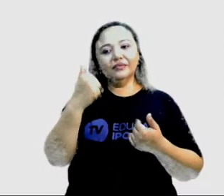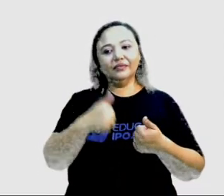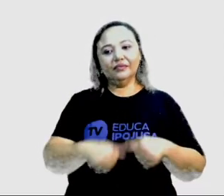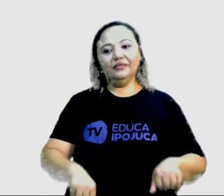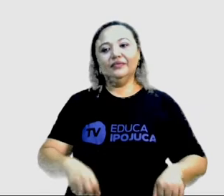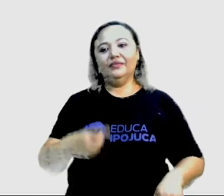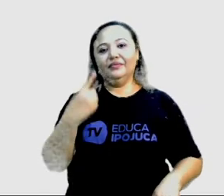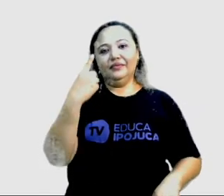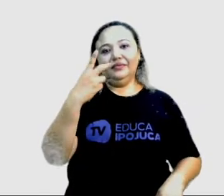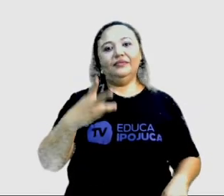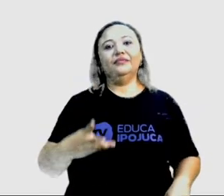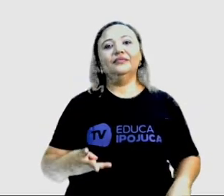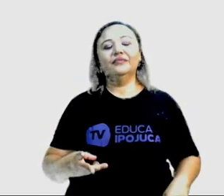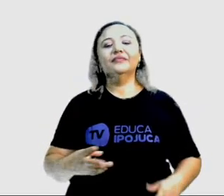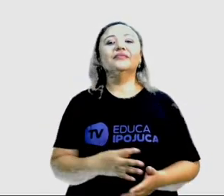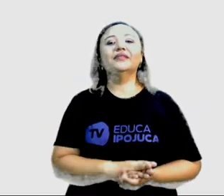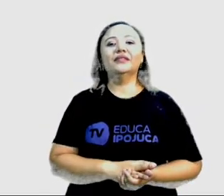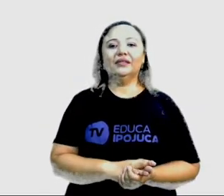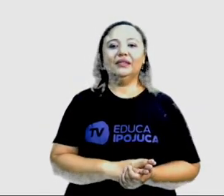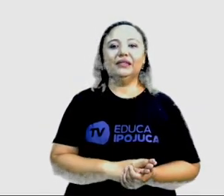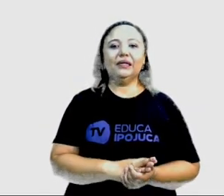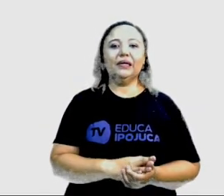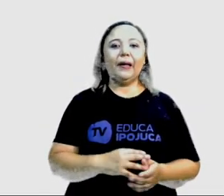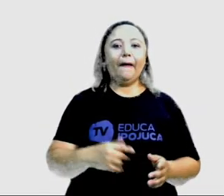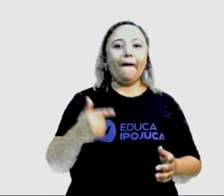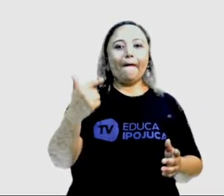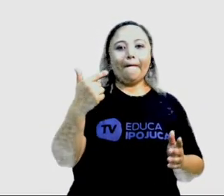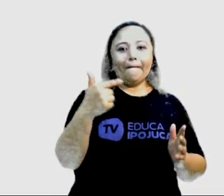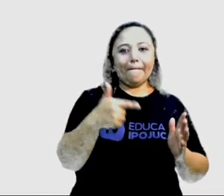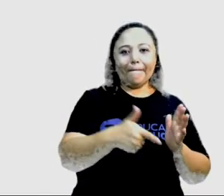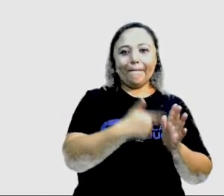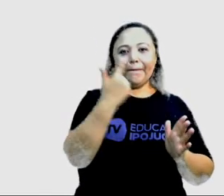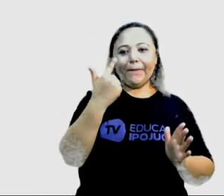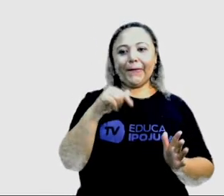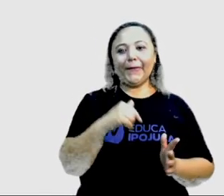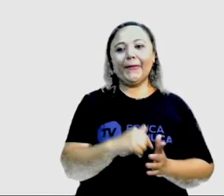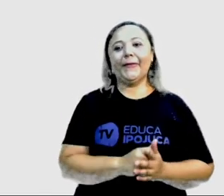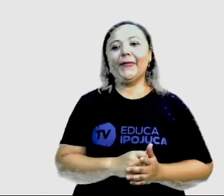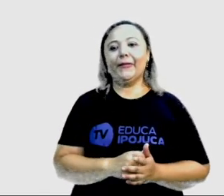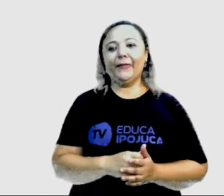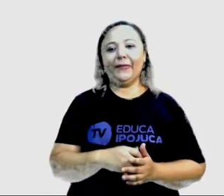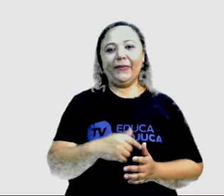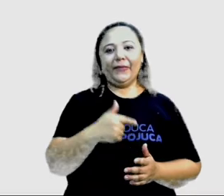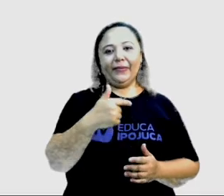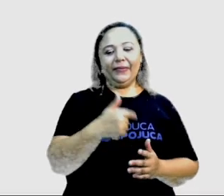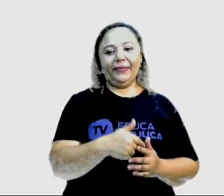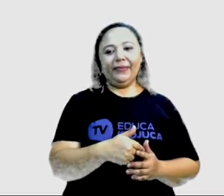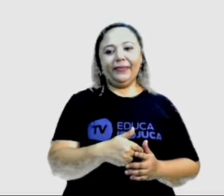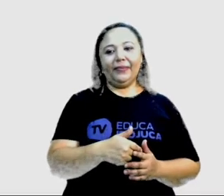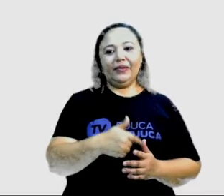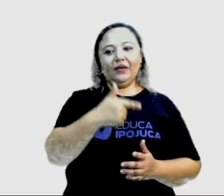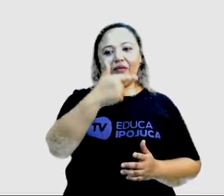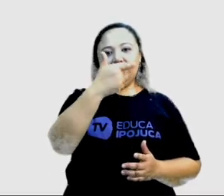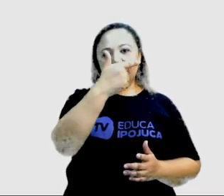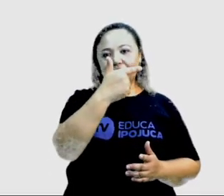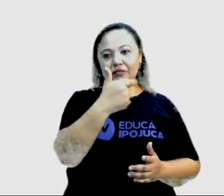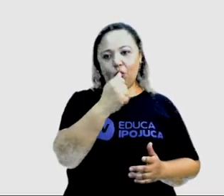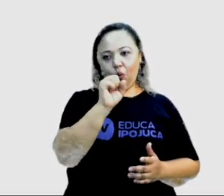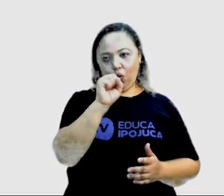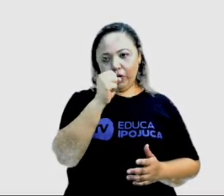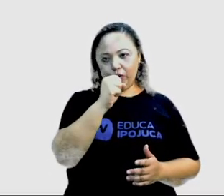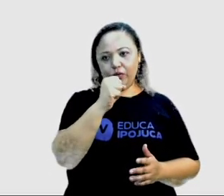com 13. Tá? Segunda subtração, temos aí... Na casa da unidade,